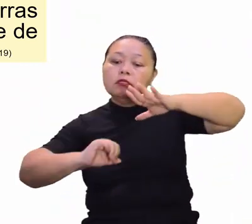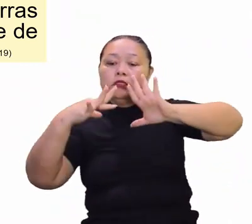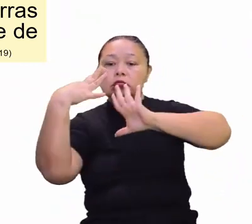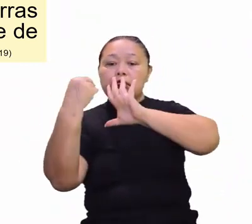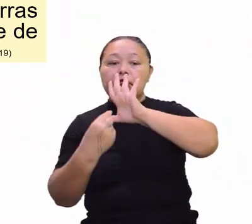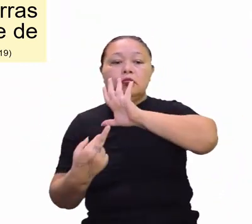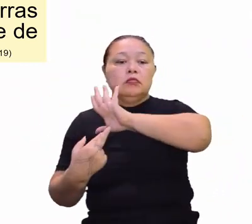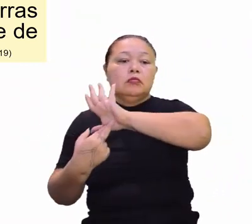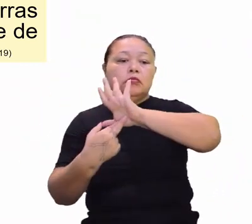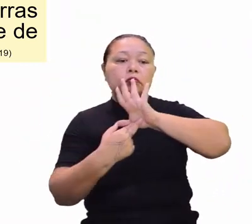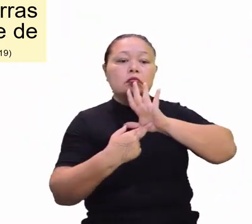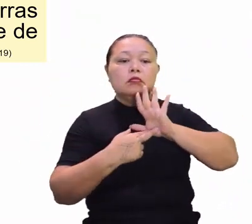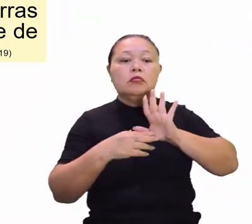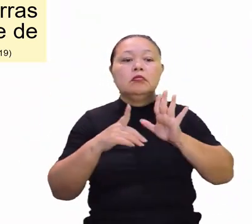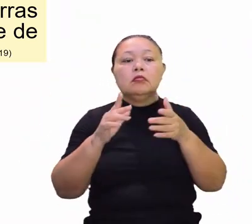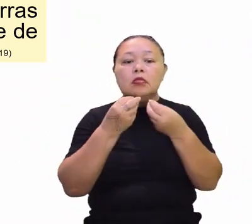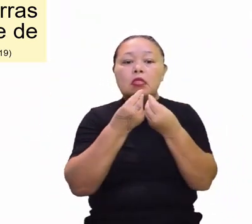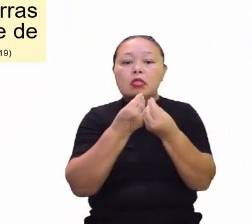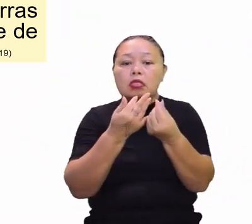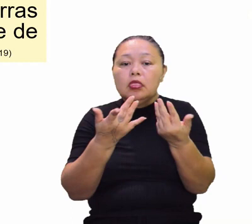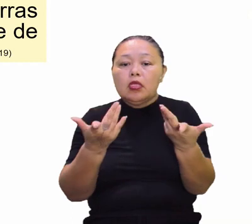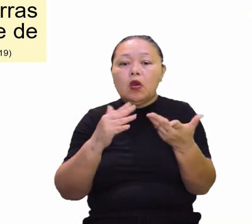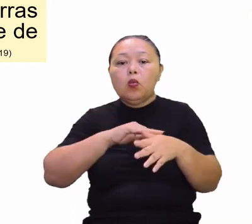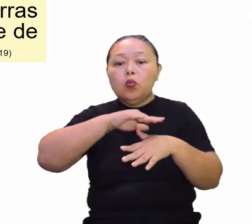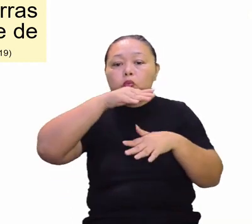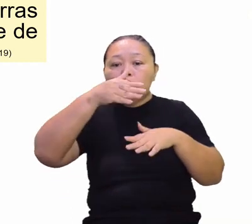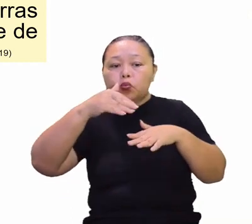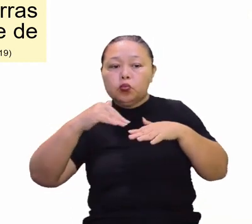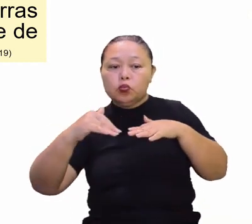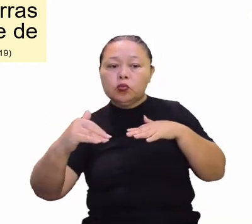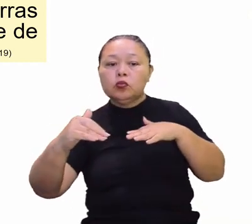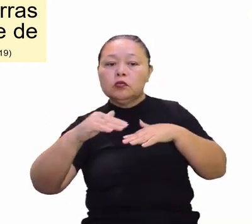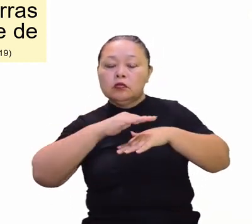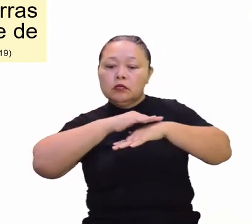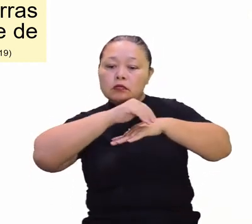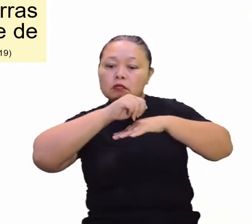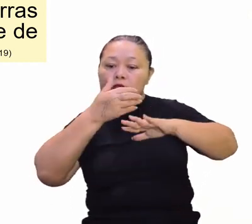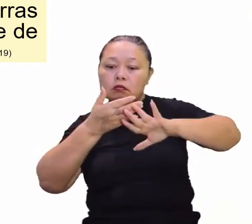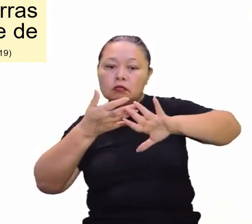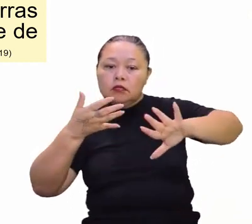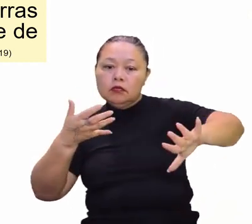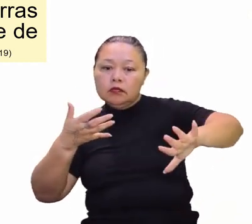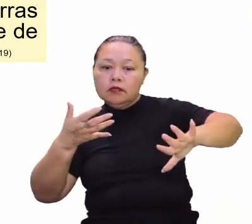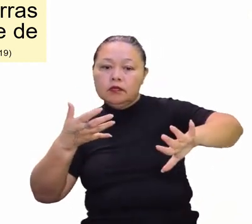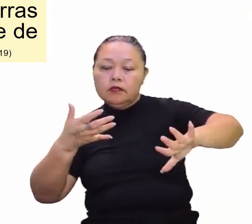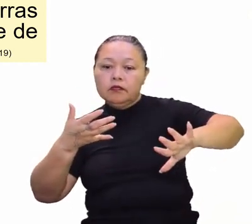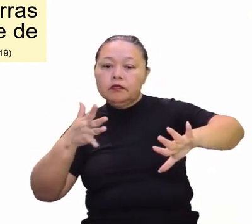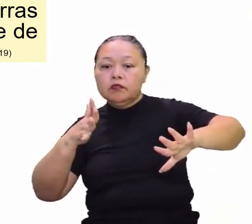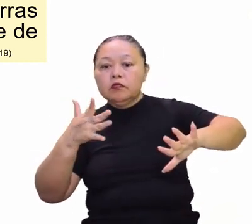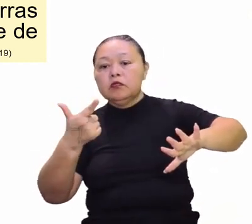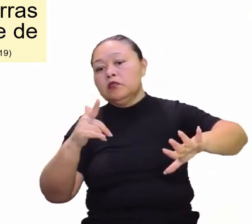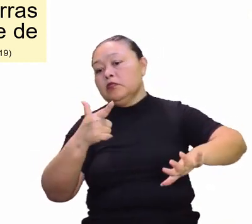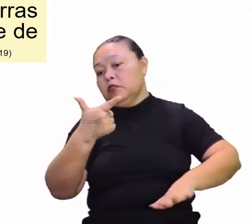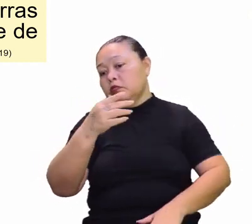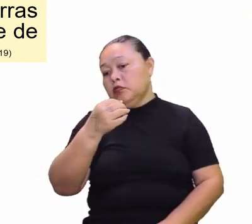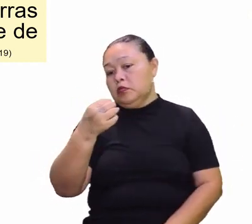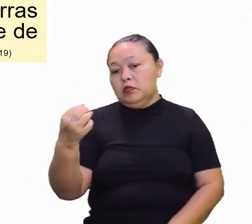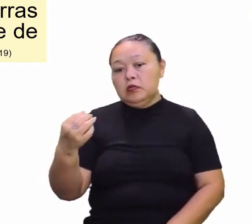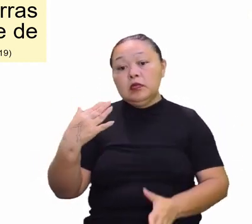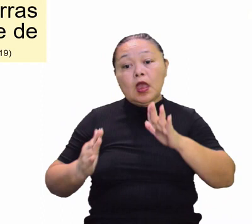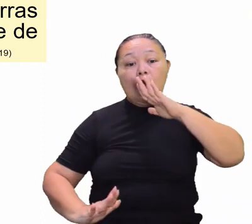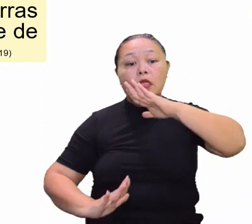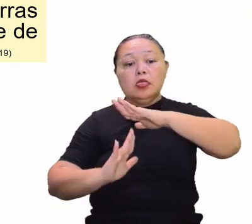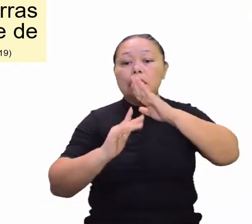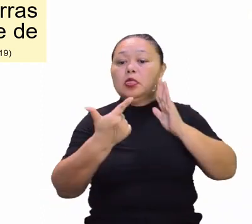Amazônia, representa as colinas dessecadas, morros e alinhamentos serranos isolados, com amplitude de